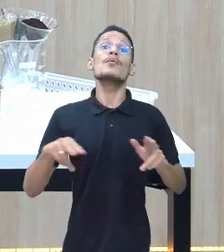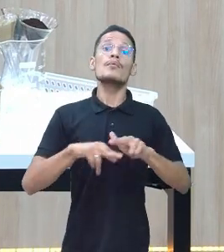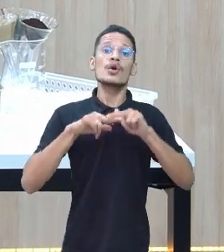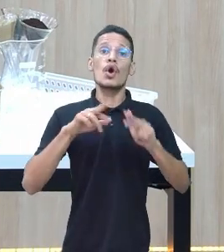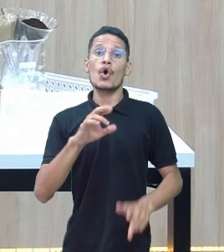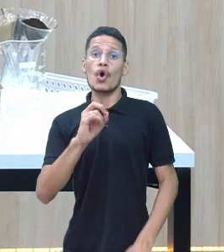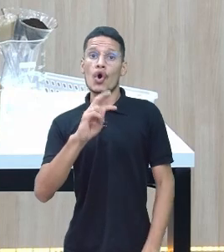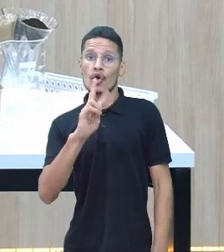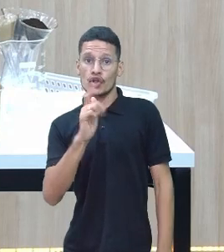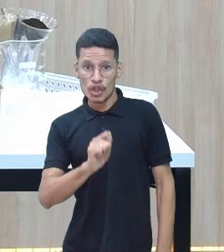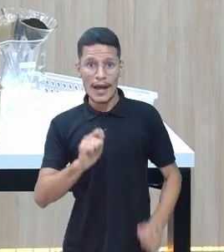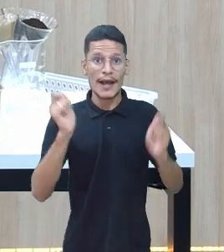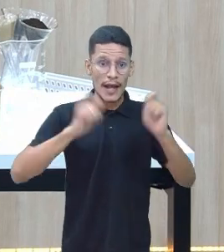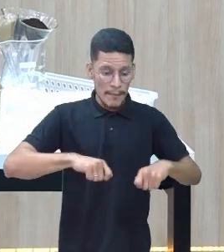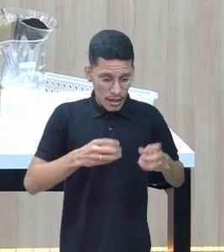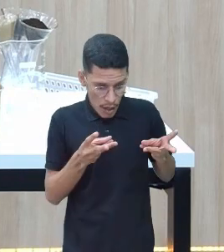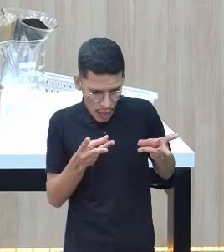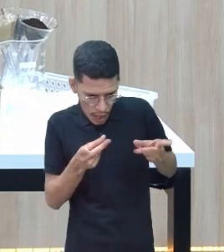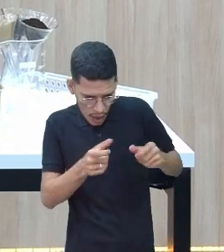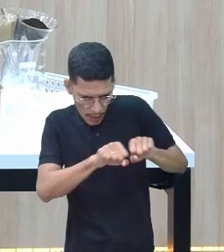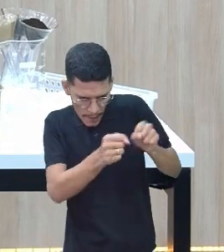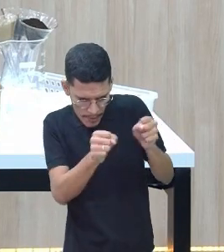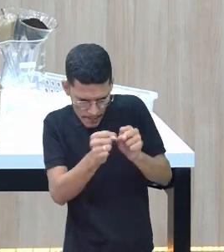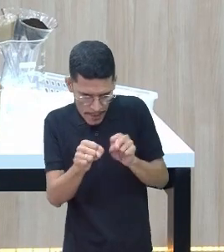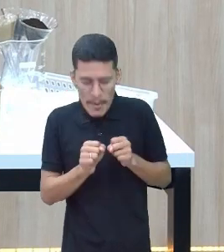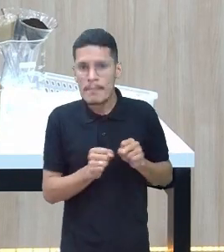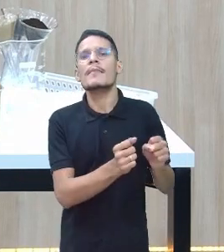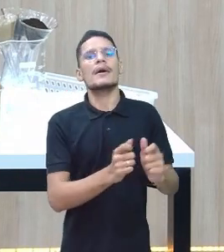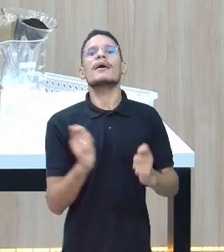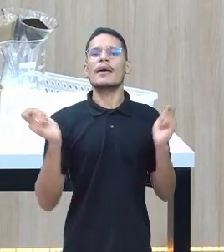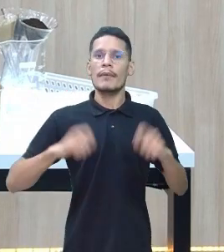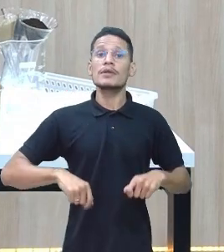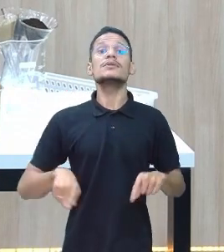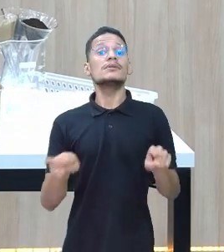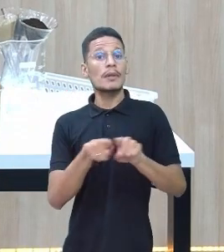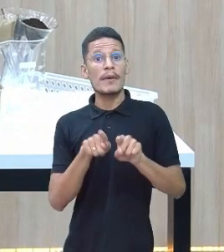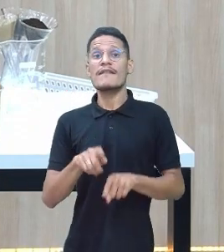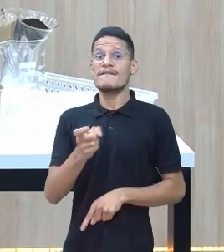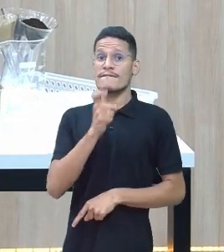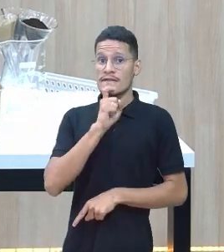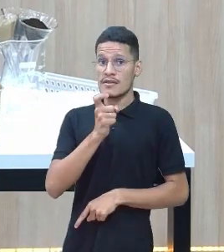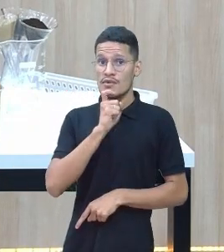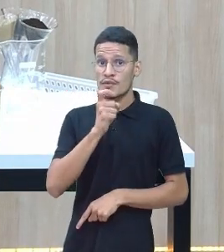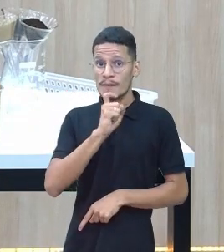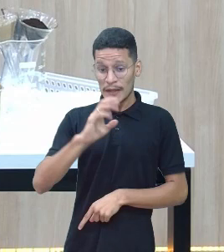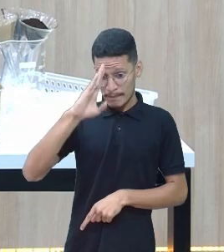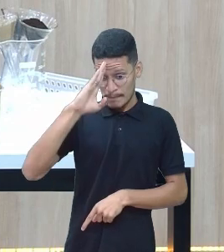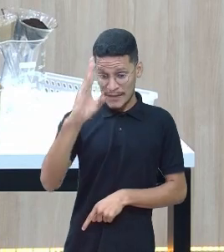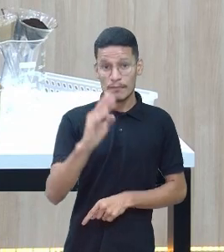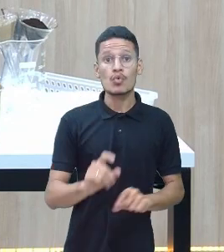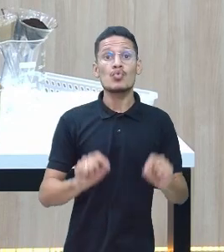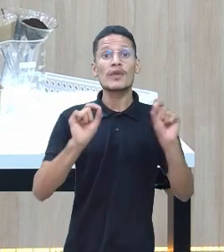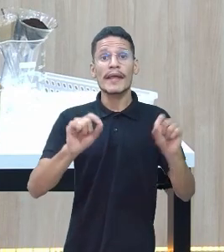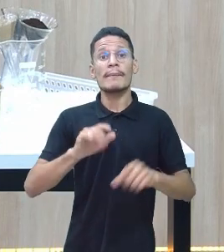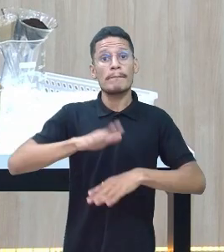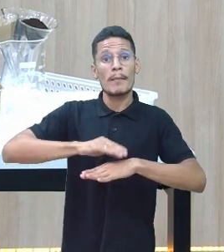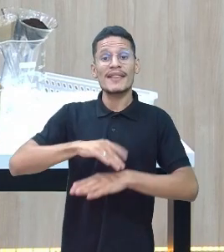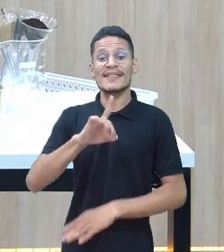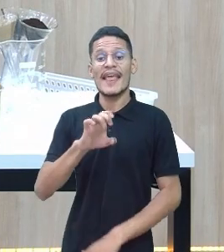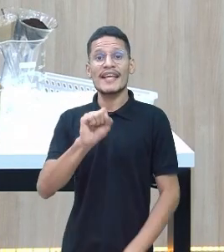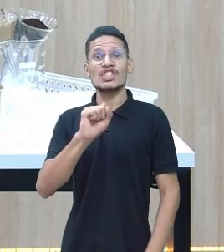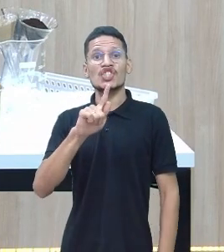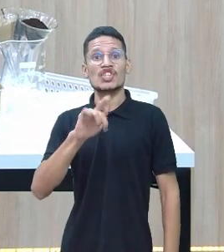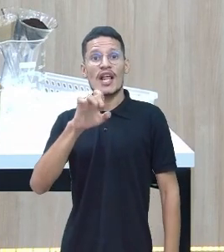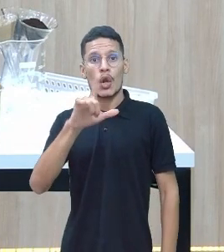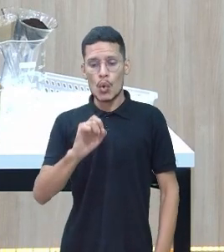rocha matriz, se fragmente, se quebre, e também na questão do frio, principalmente quando ocorre o degelo, quando a água